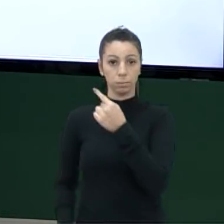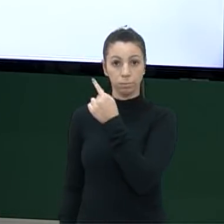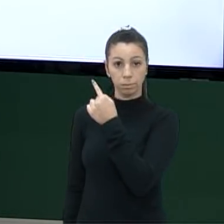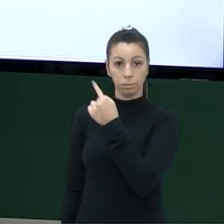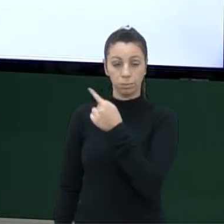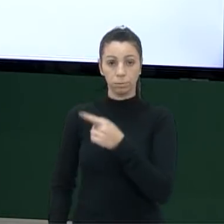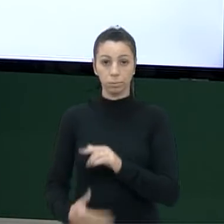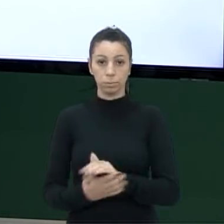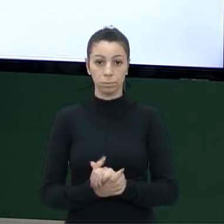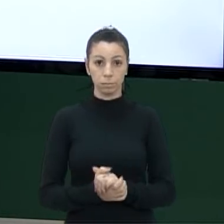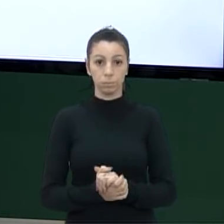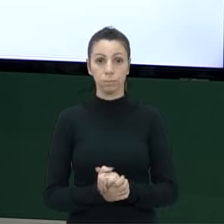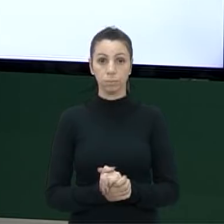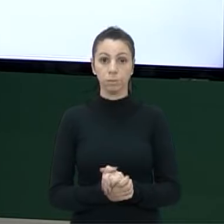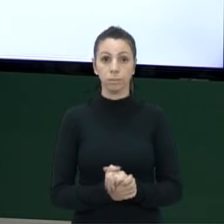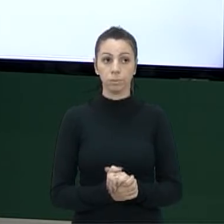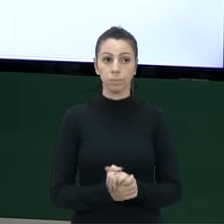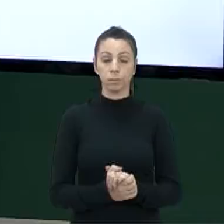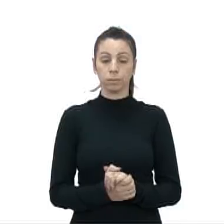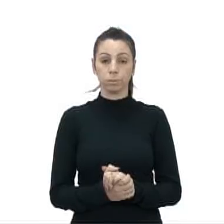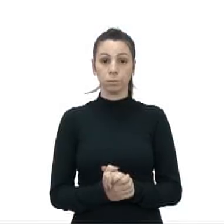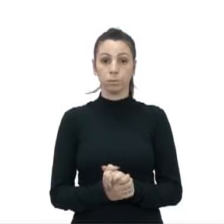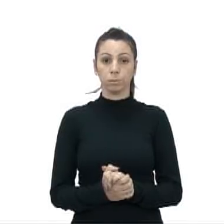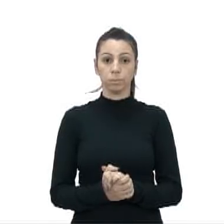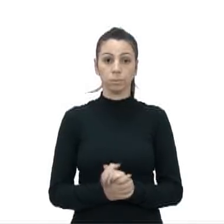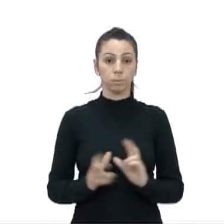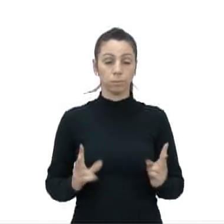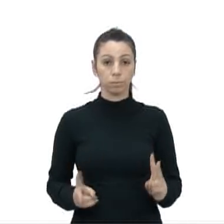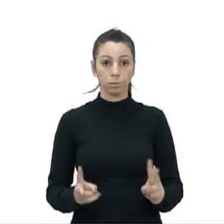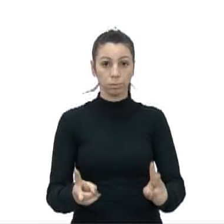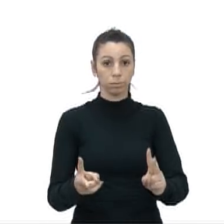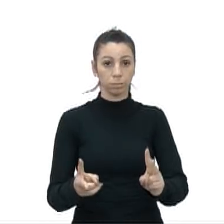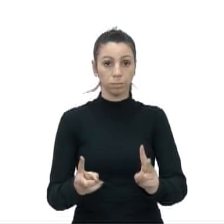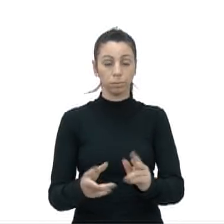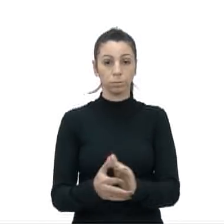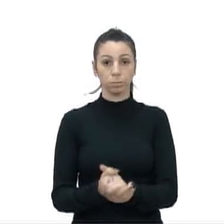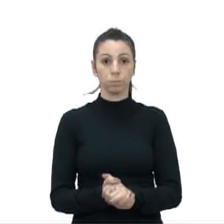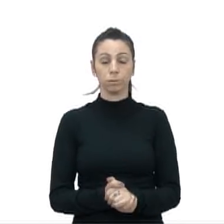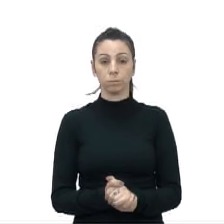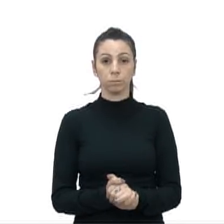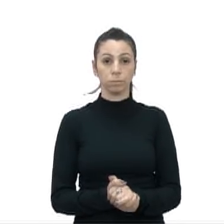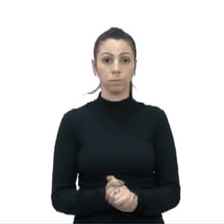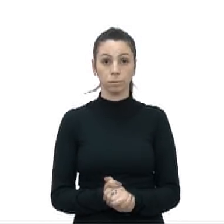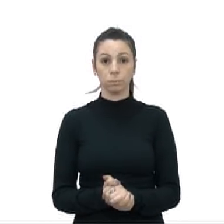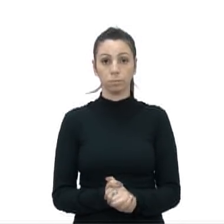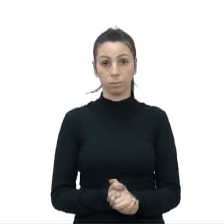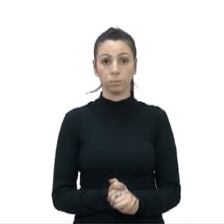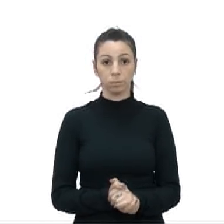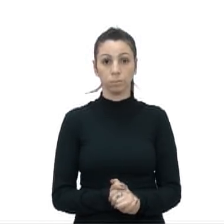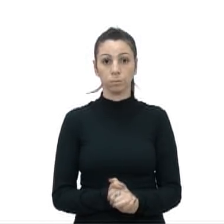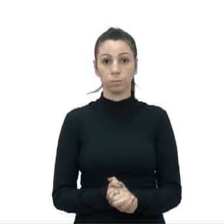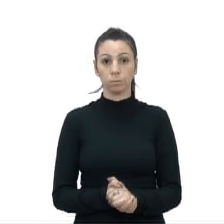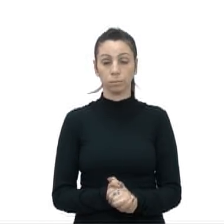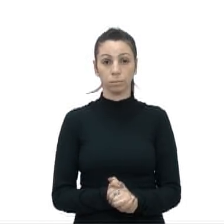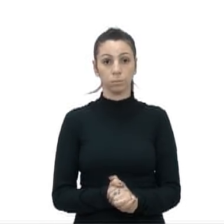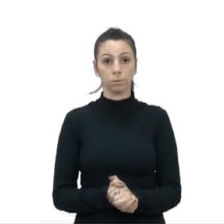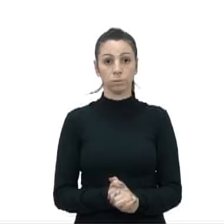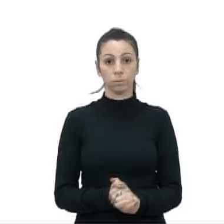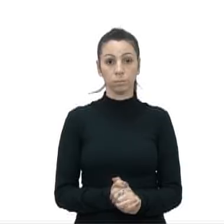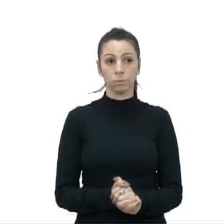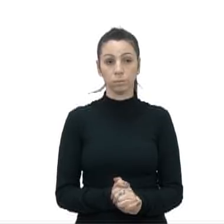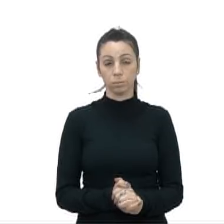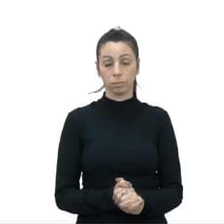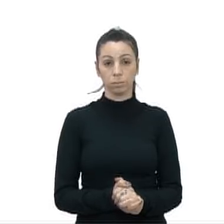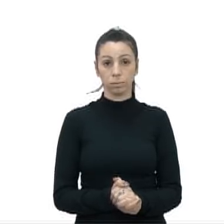fórmulas, inclusive. Vamos dar continuidade. Então, veja aqui, ó, um quiz aí para a gente poder continuar a nossa aula.